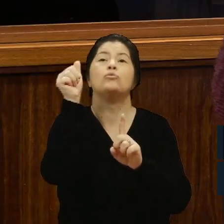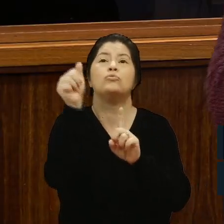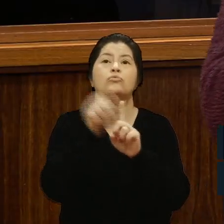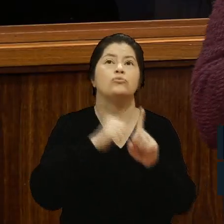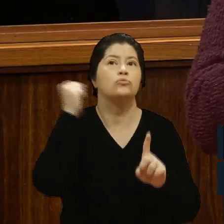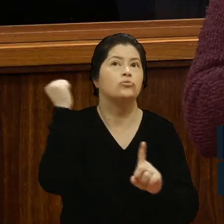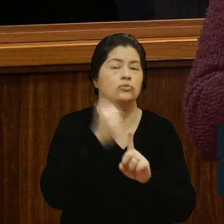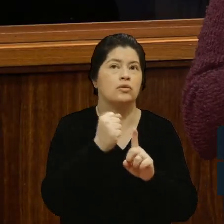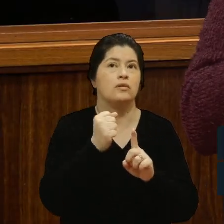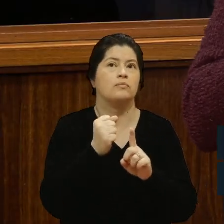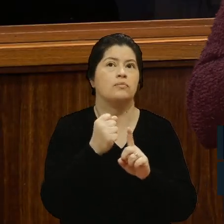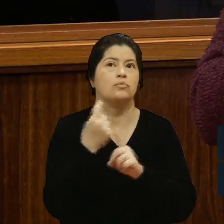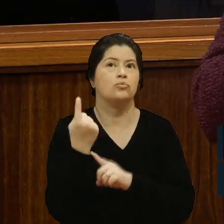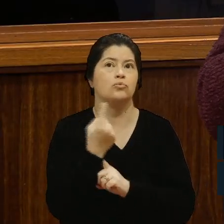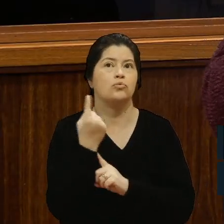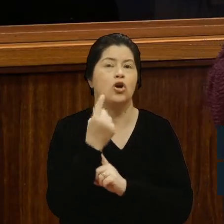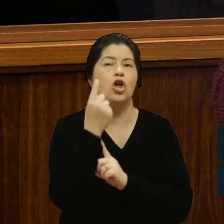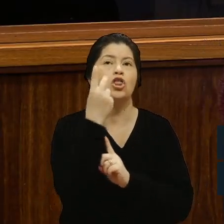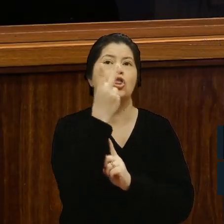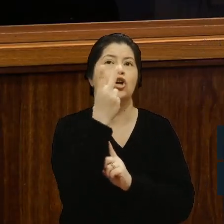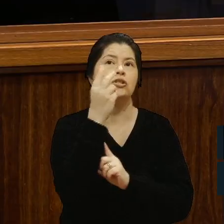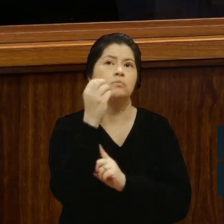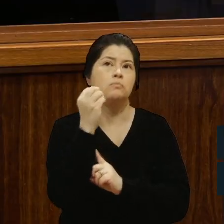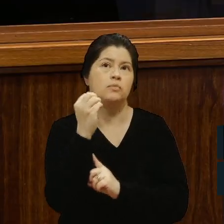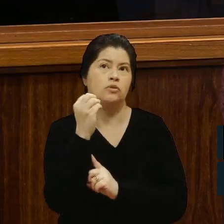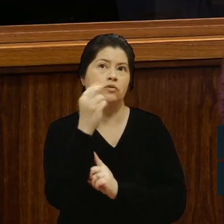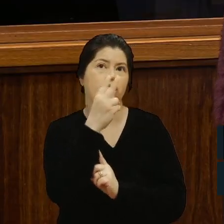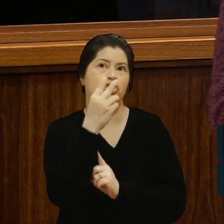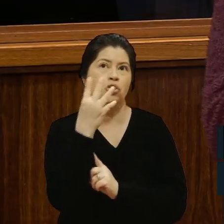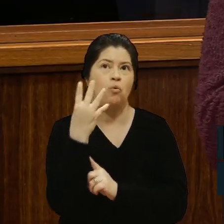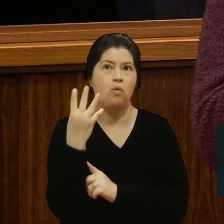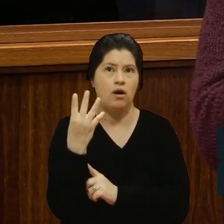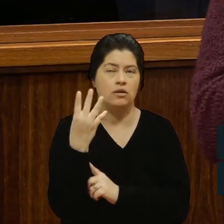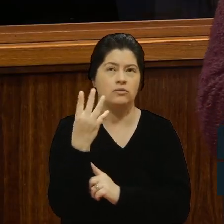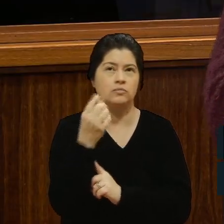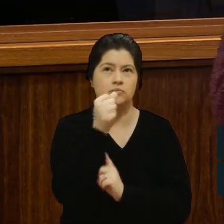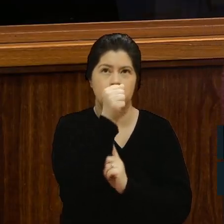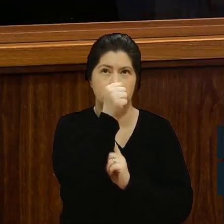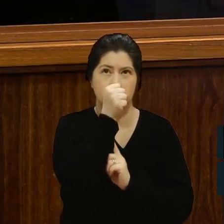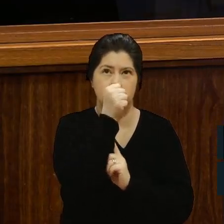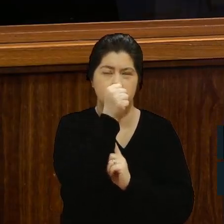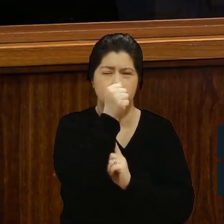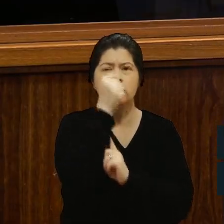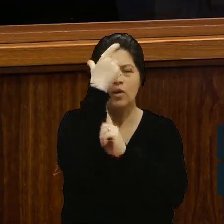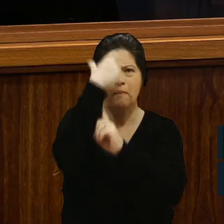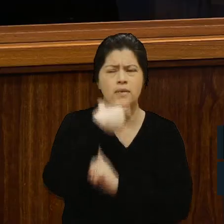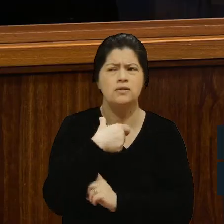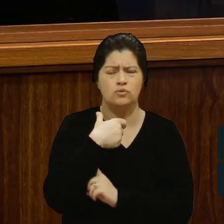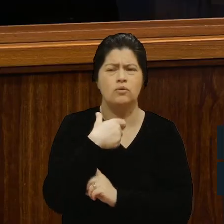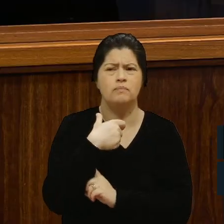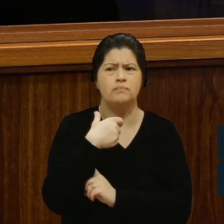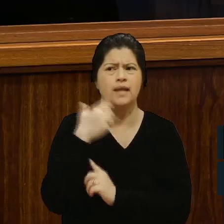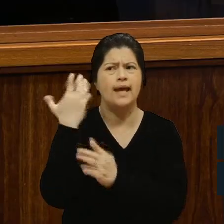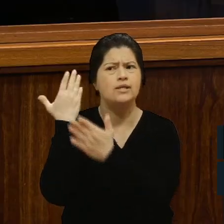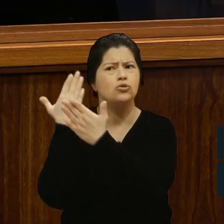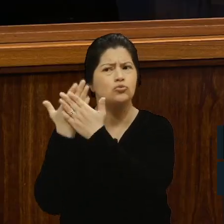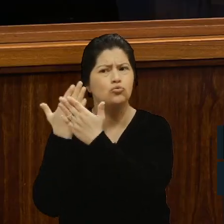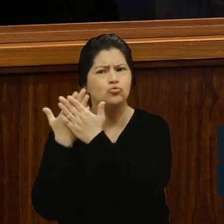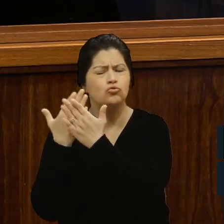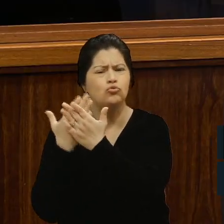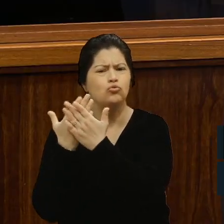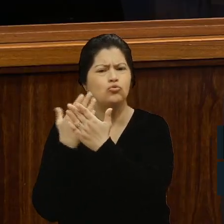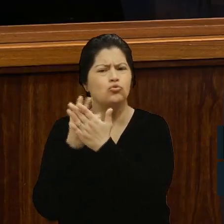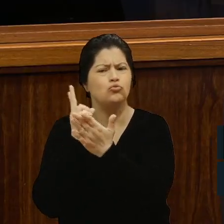autônoma de 2024. Eu sou uma pessoa que estuda muito todos